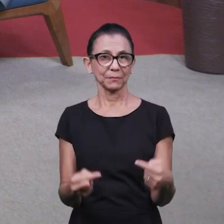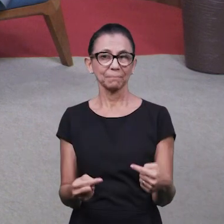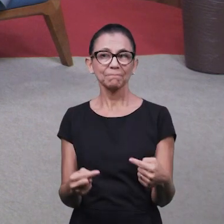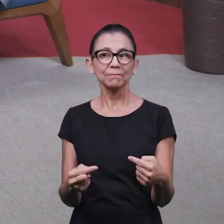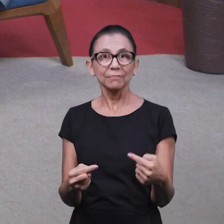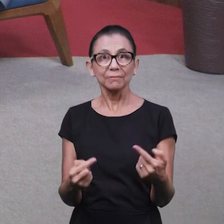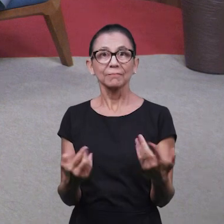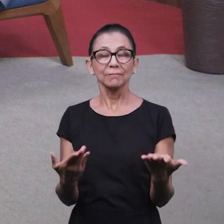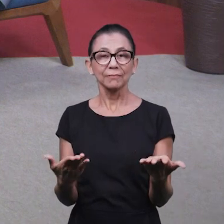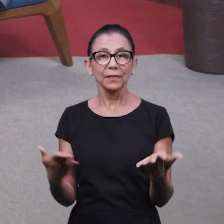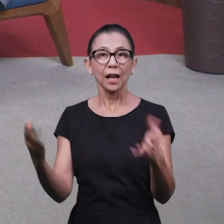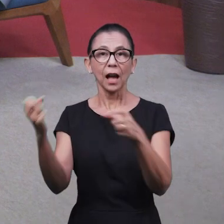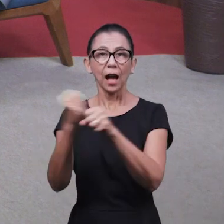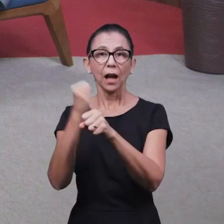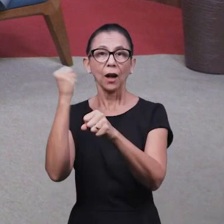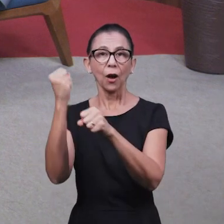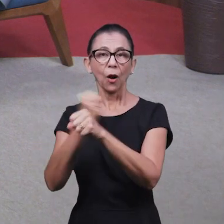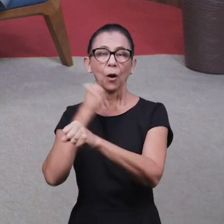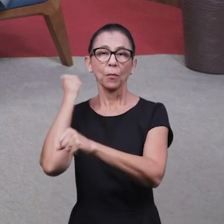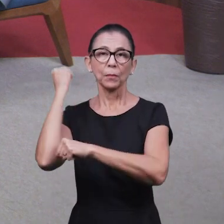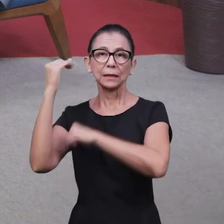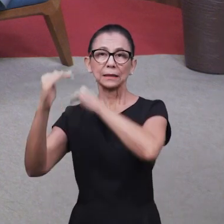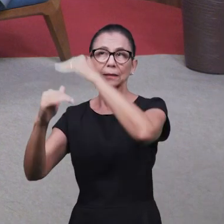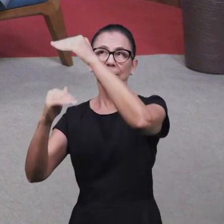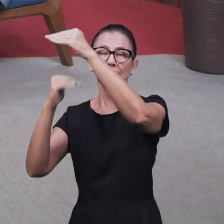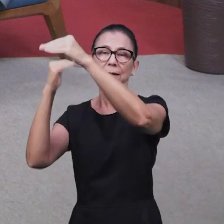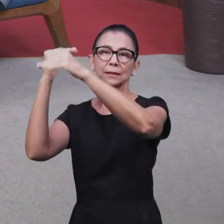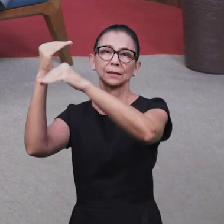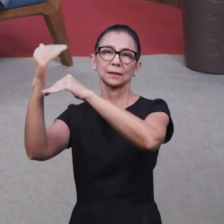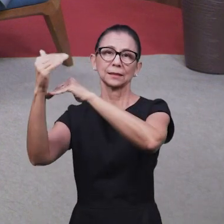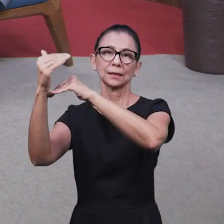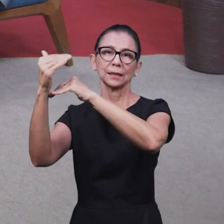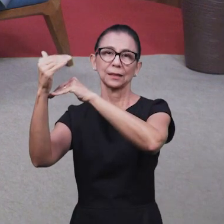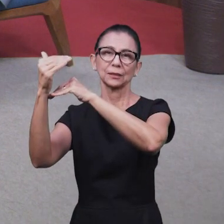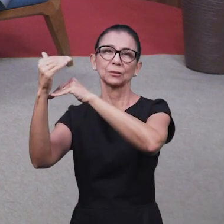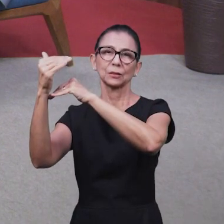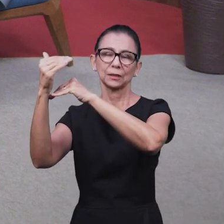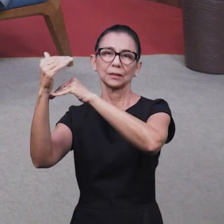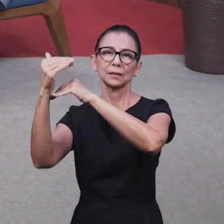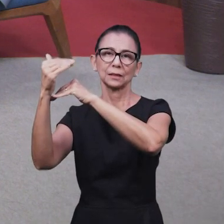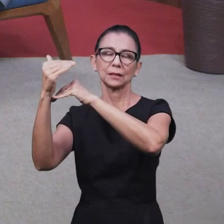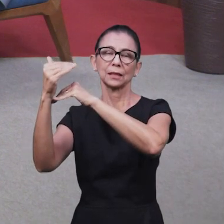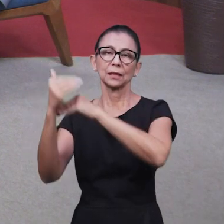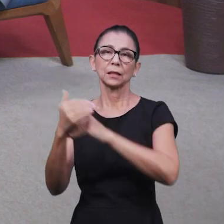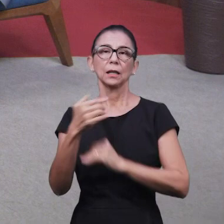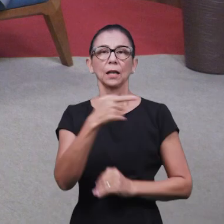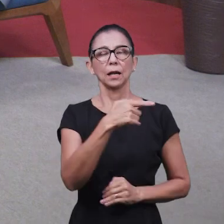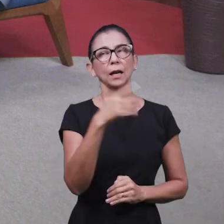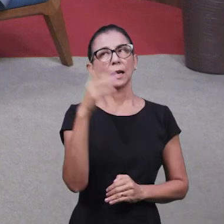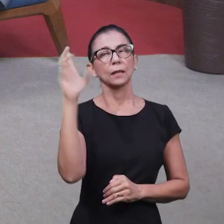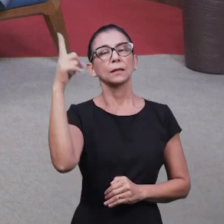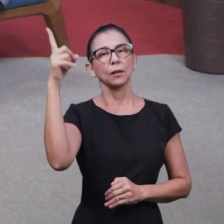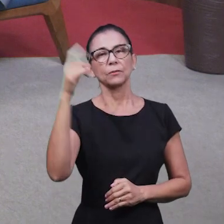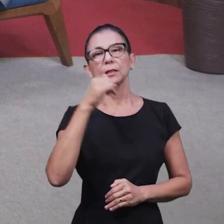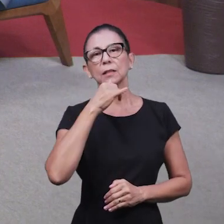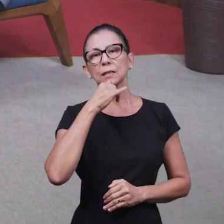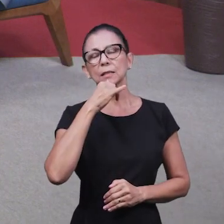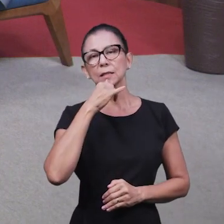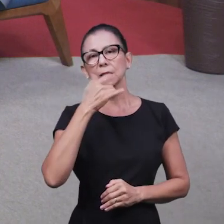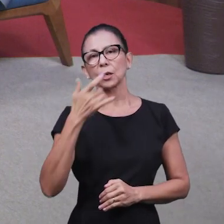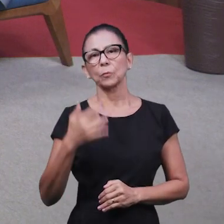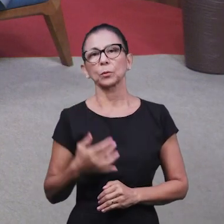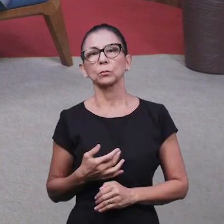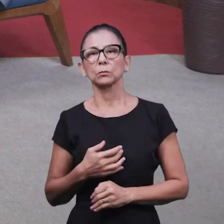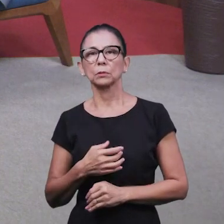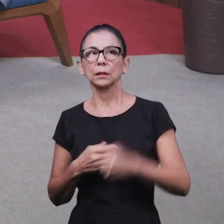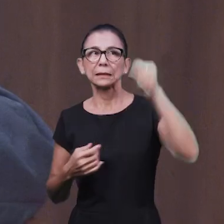o crescimento da obra, é o fortalecimento da obra. A oposição fortalece. No caso de Davi, por exemplo, a oposição